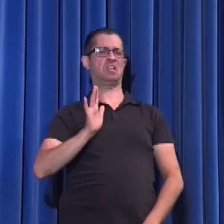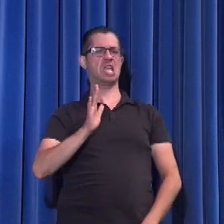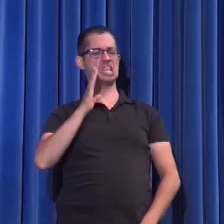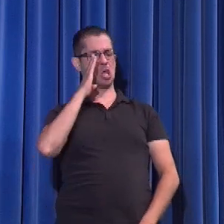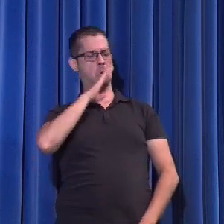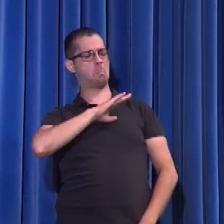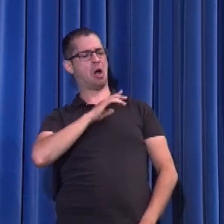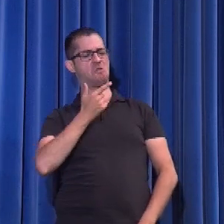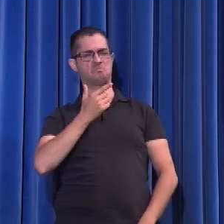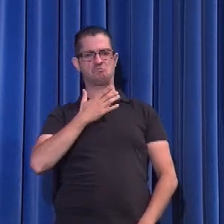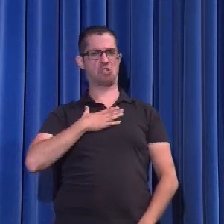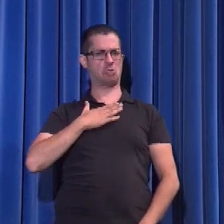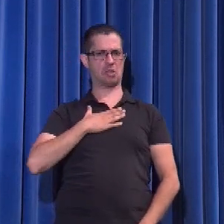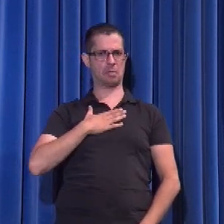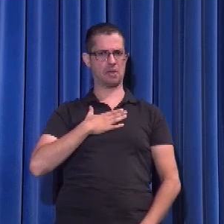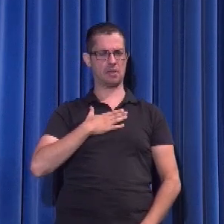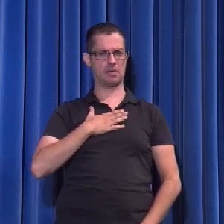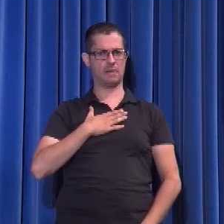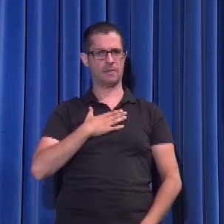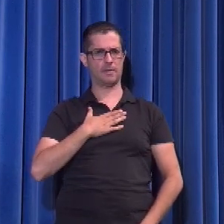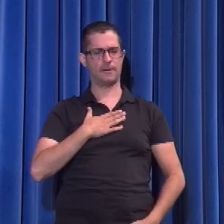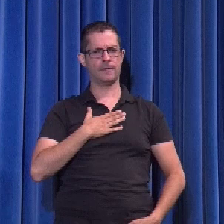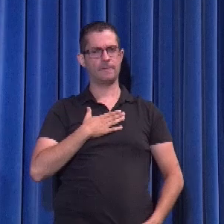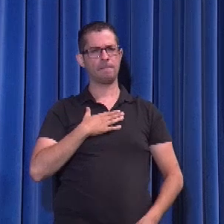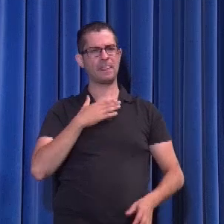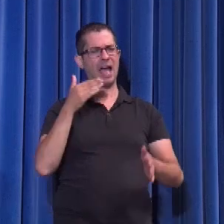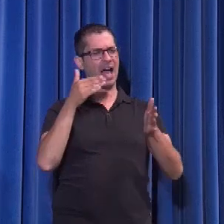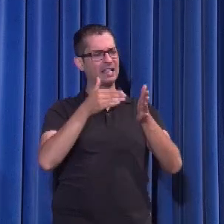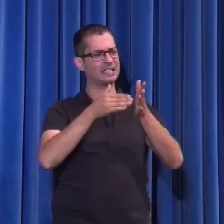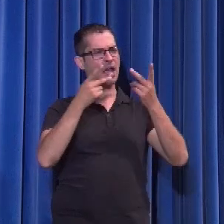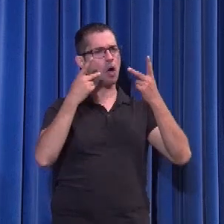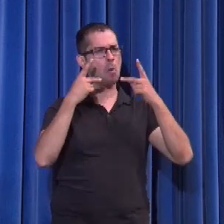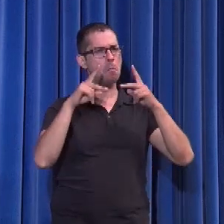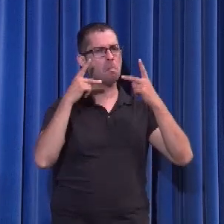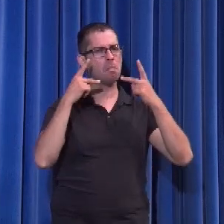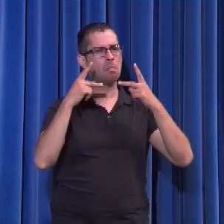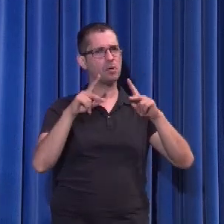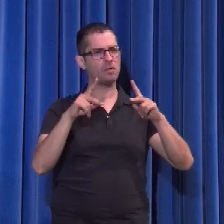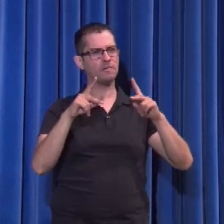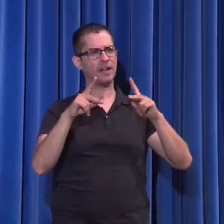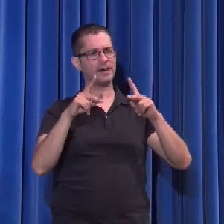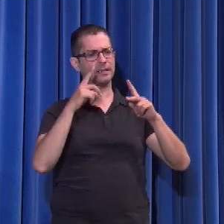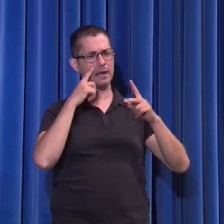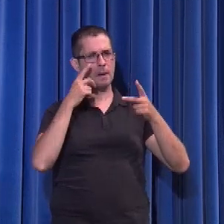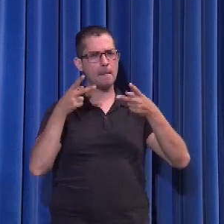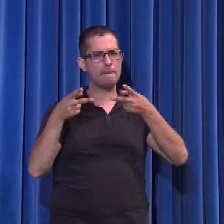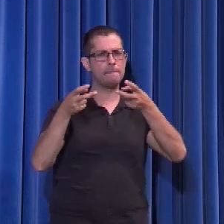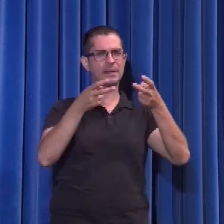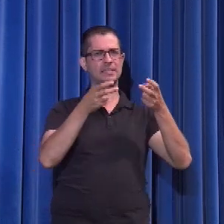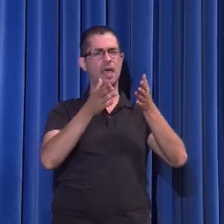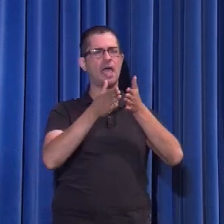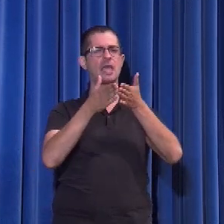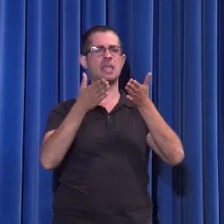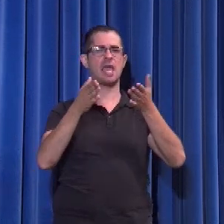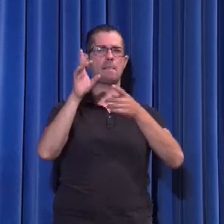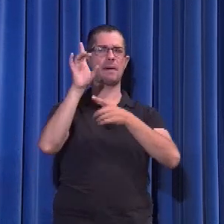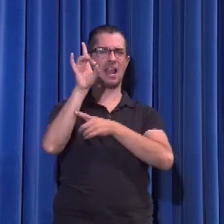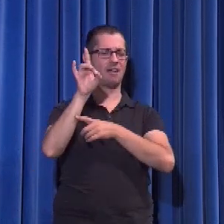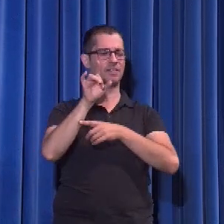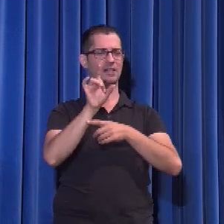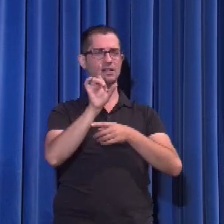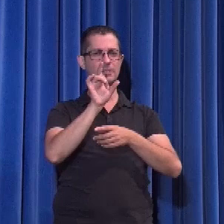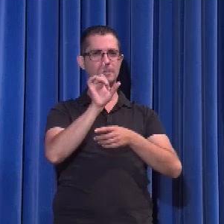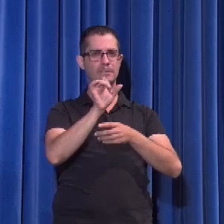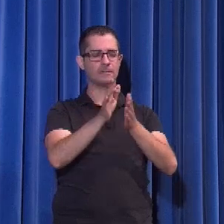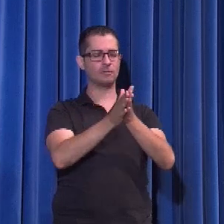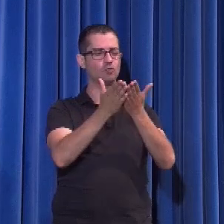Não veremos espada nem fome. Até os profetas não passam de vento, porque a palavra não está com eles, e as